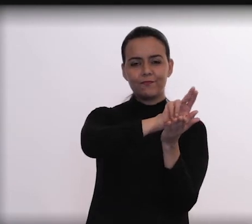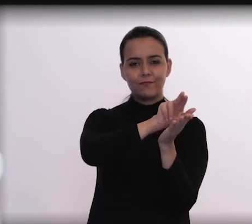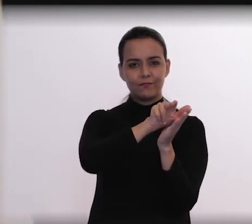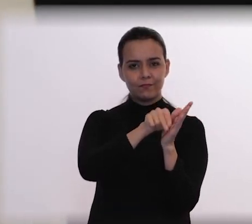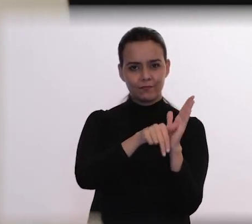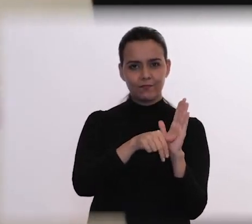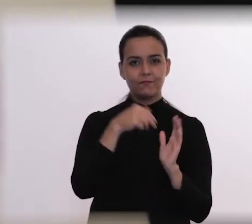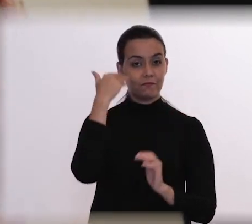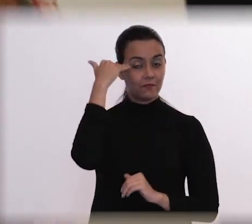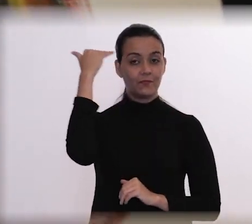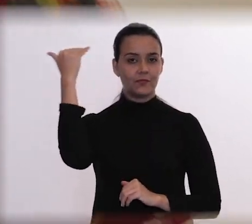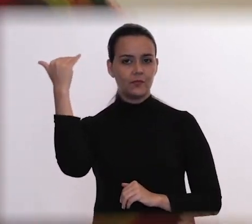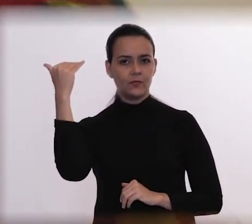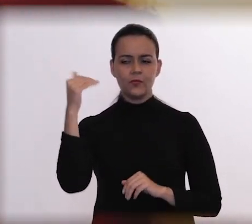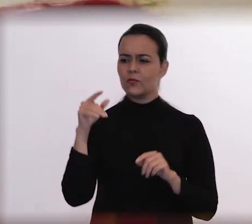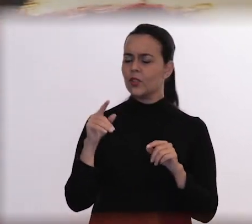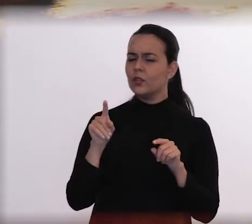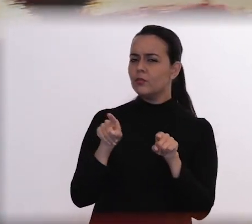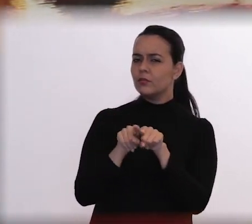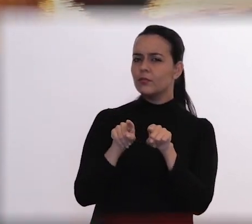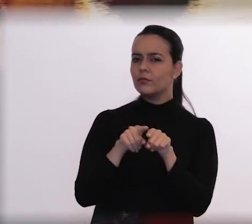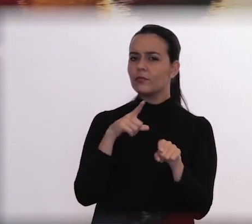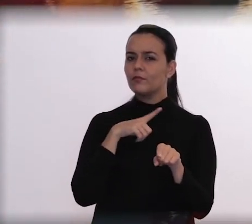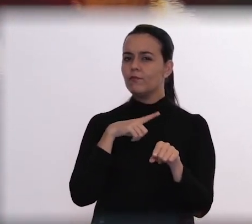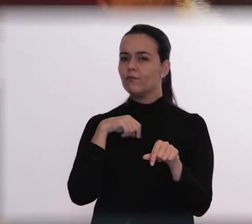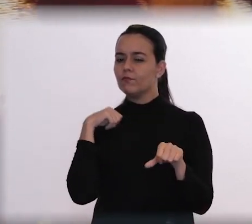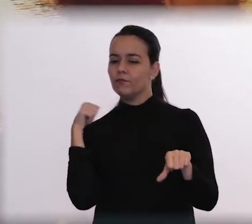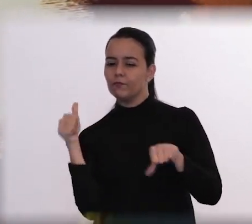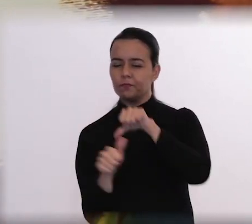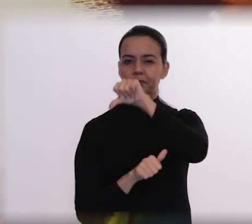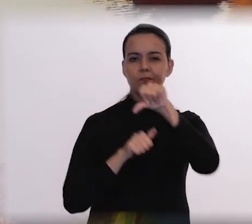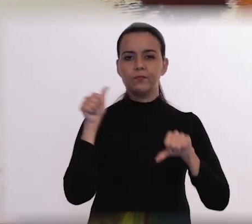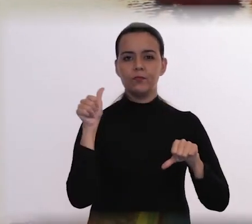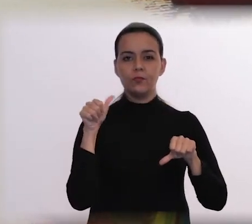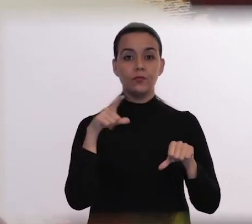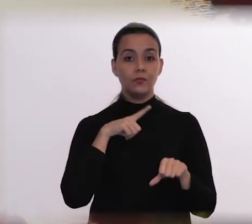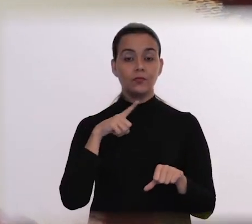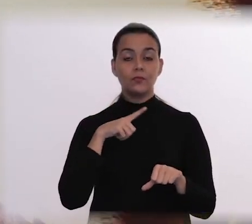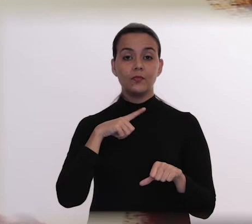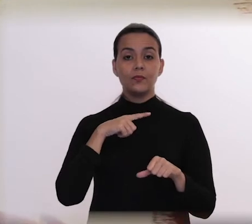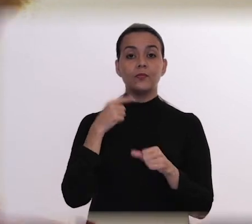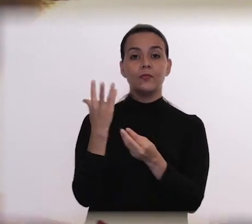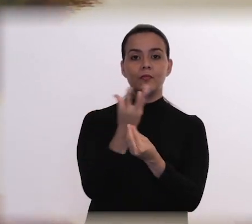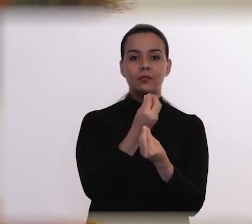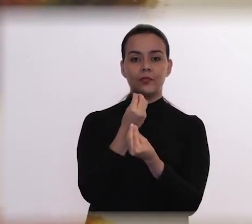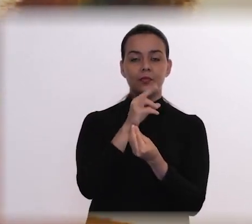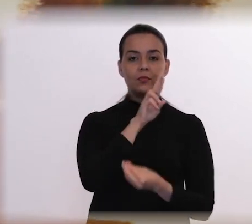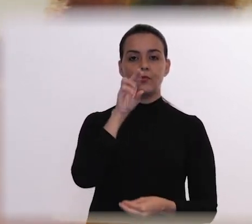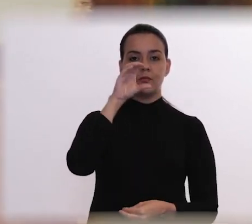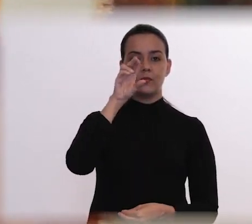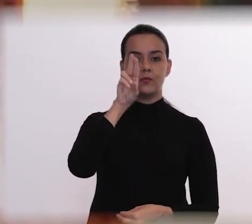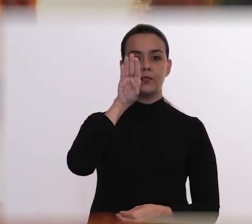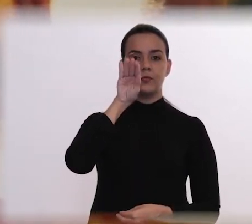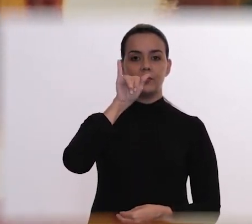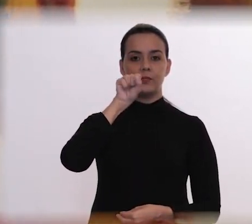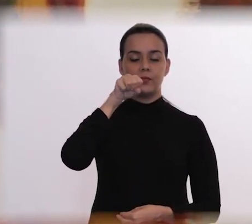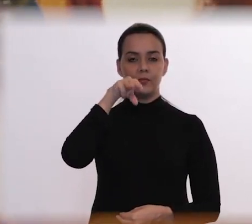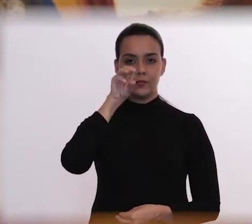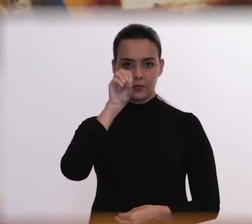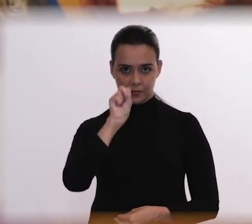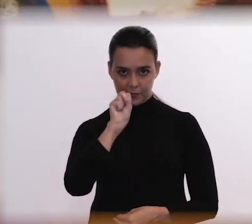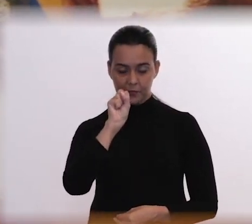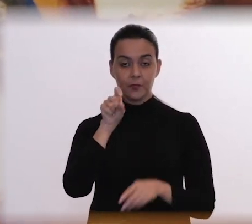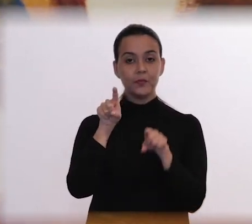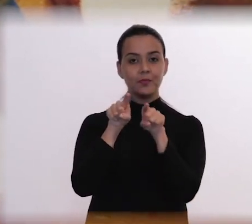trajetória muito moderna, radicalizar no sentido de que ela vai abraçar o cubismo e vai realizar obras-primas, graças